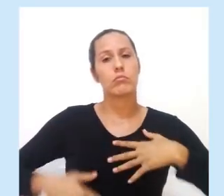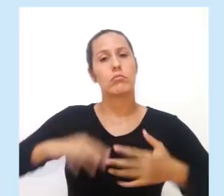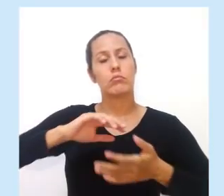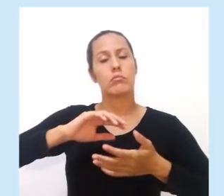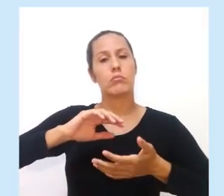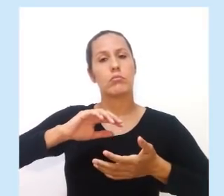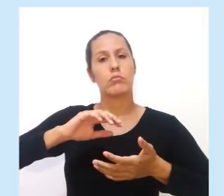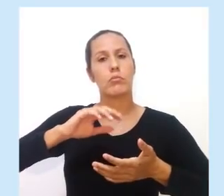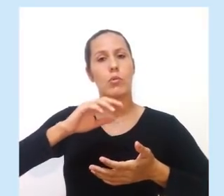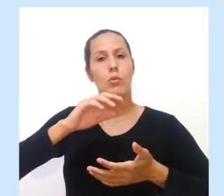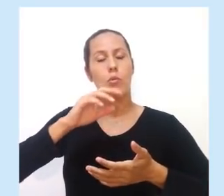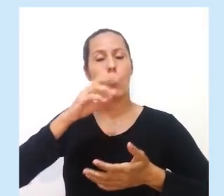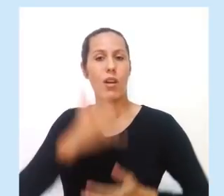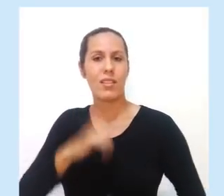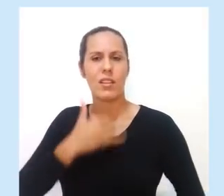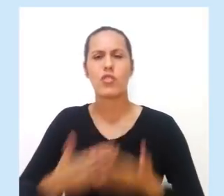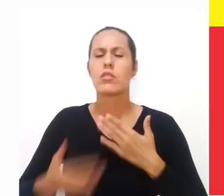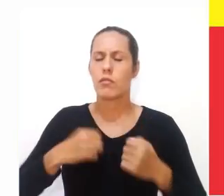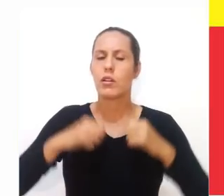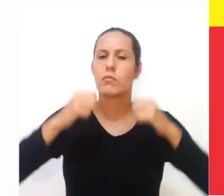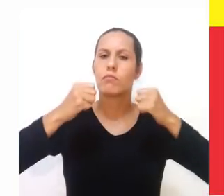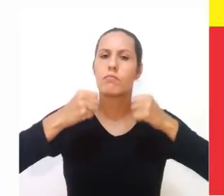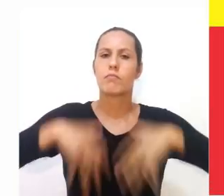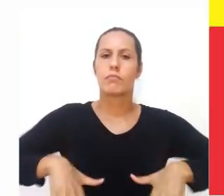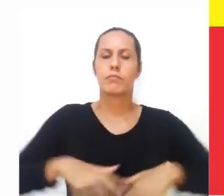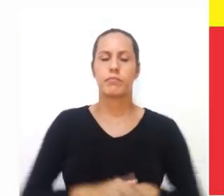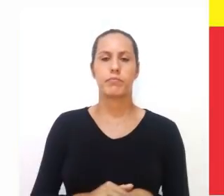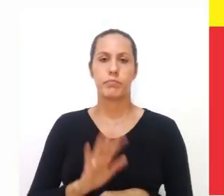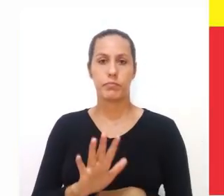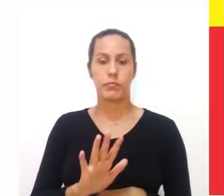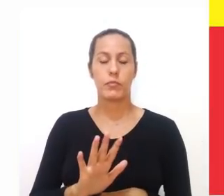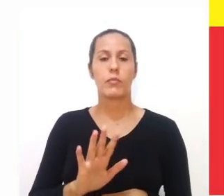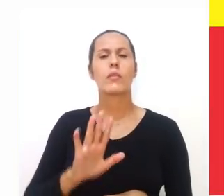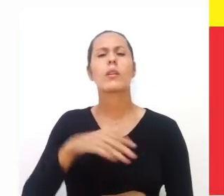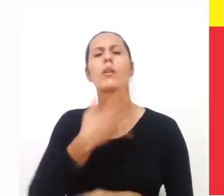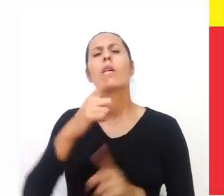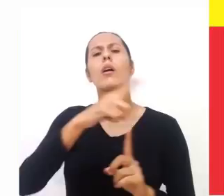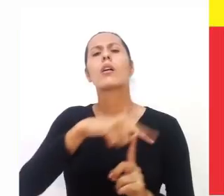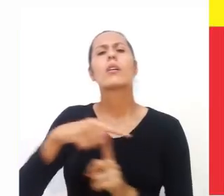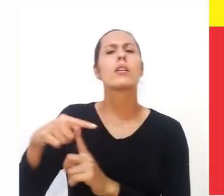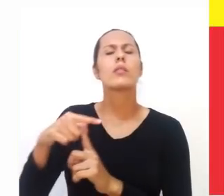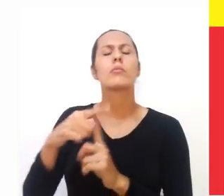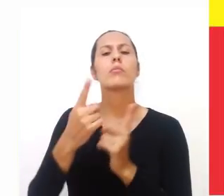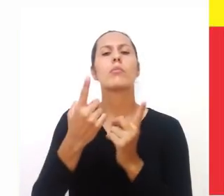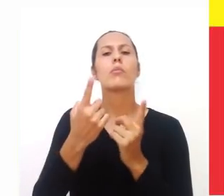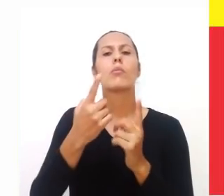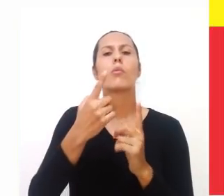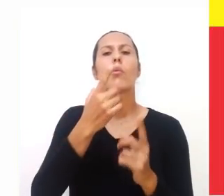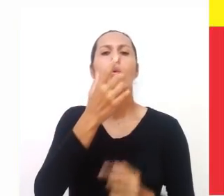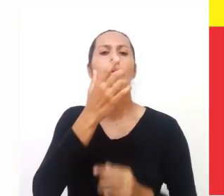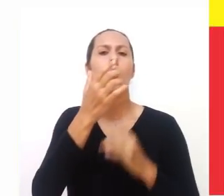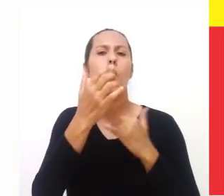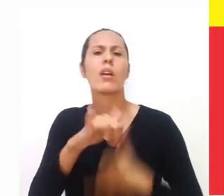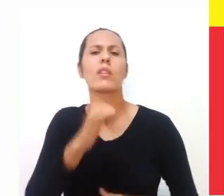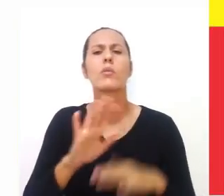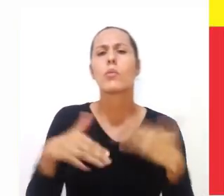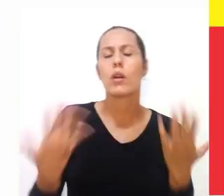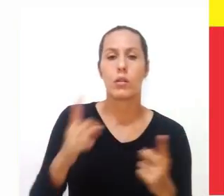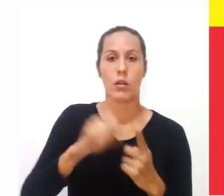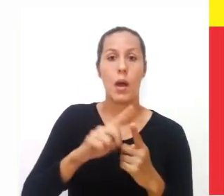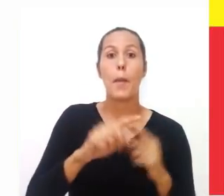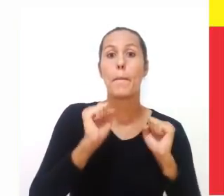fizer, vai se gastar energia. Quais são as fontes de energia? Essas fontes, quanto à sua origem, elas podem